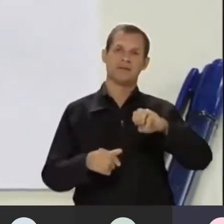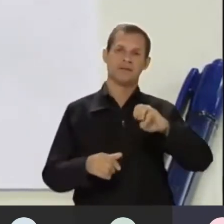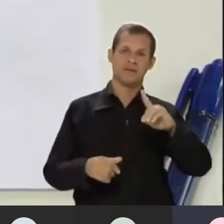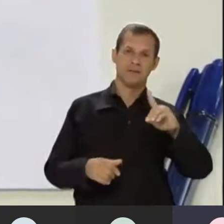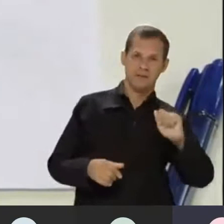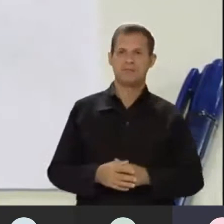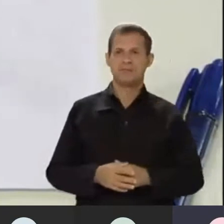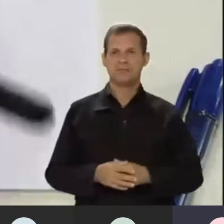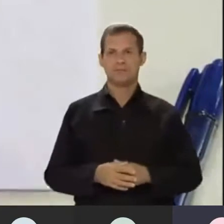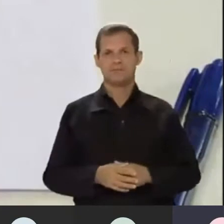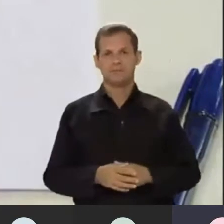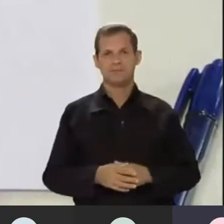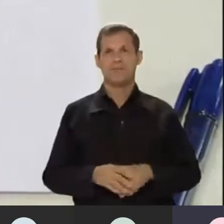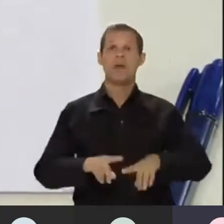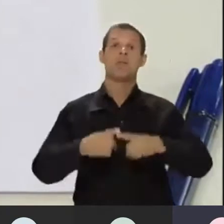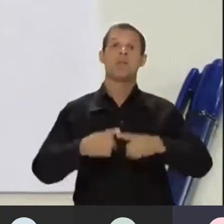média.